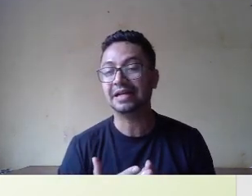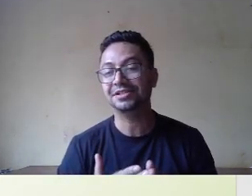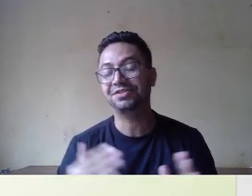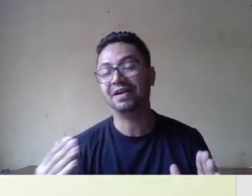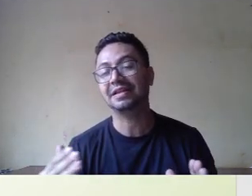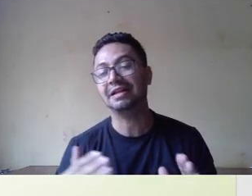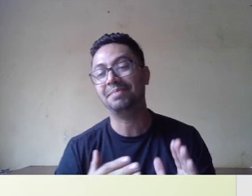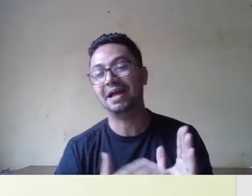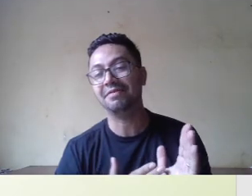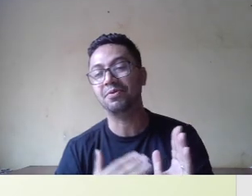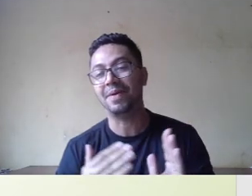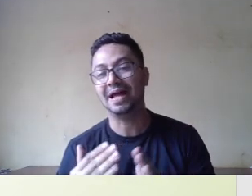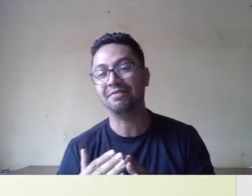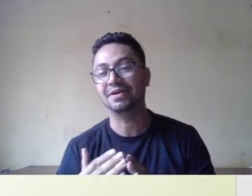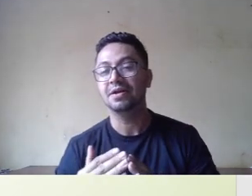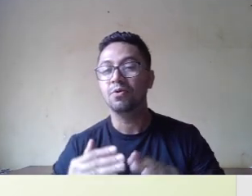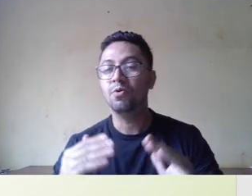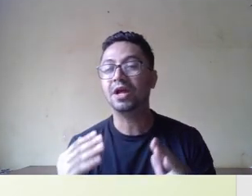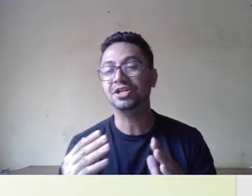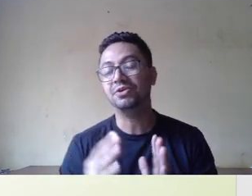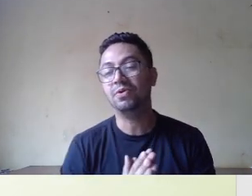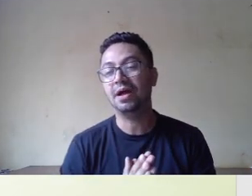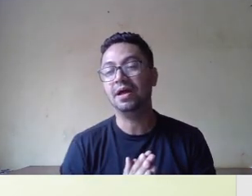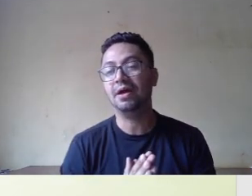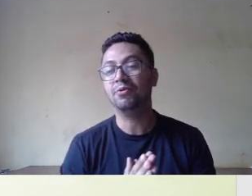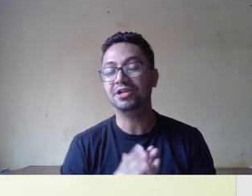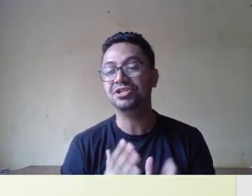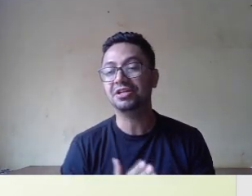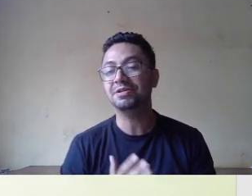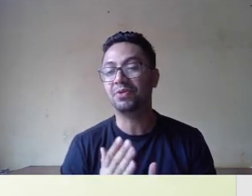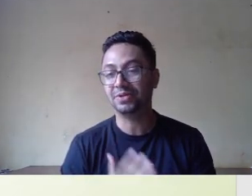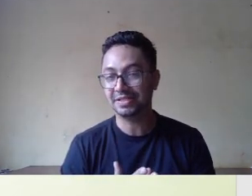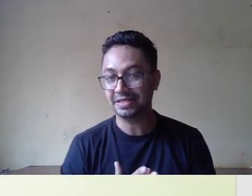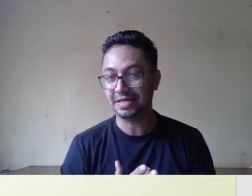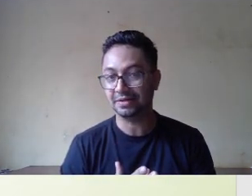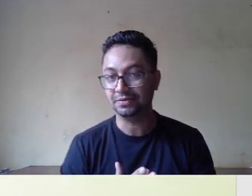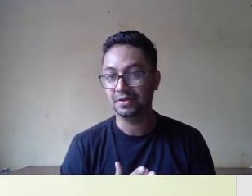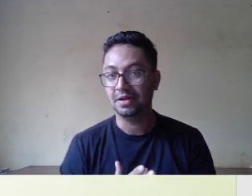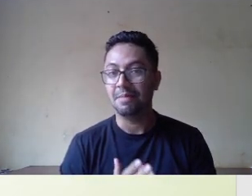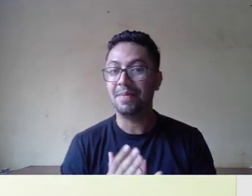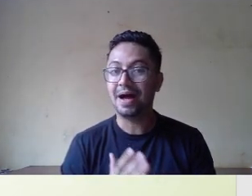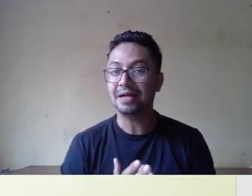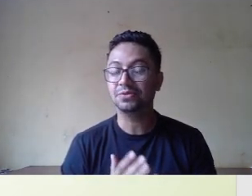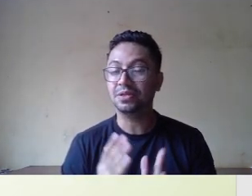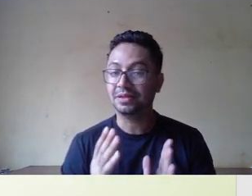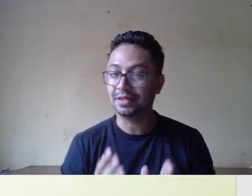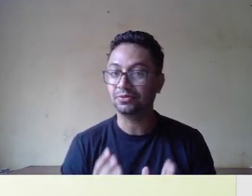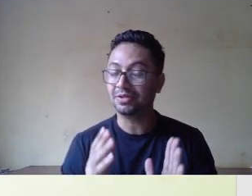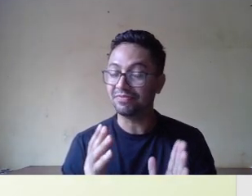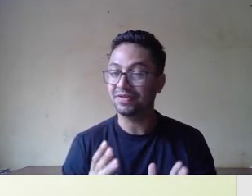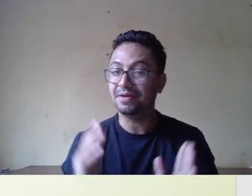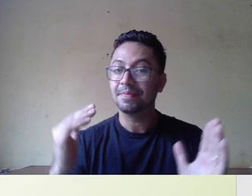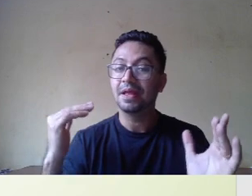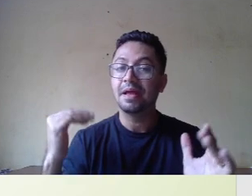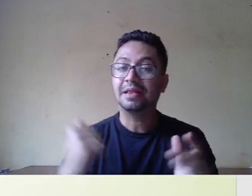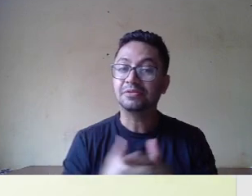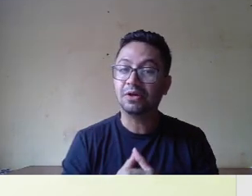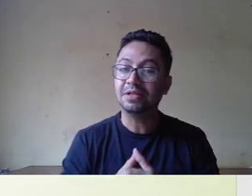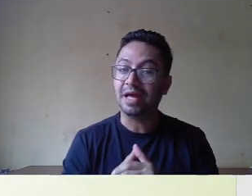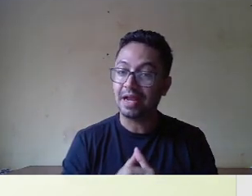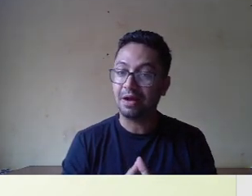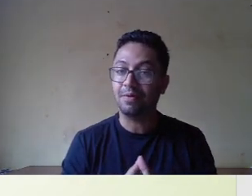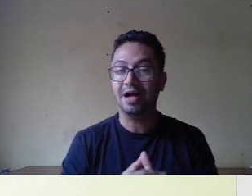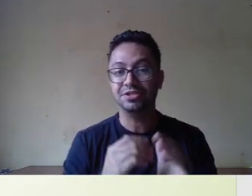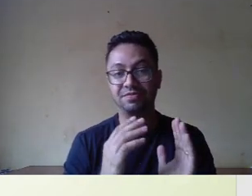Nesse caso, a gente fala palavra por palavra, o que a gente chama de português sinalizado. Mas, no entanto, todavia,